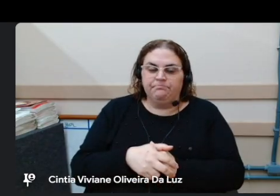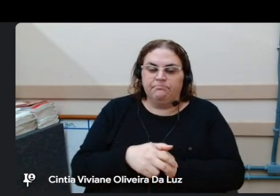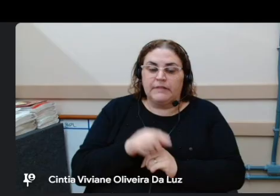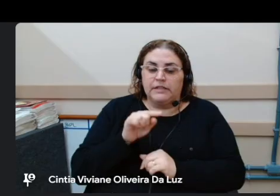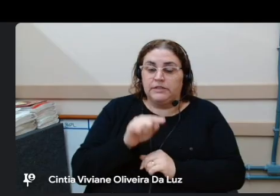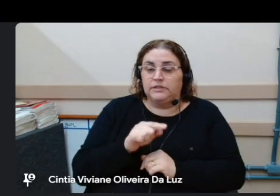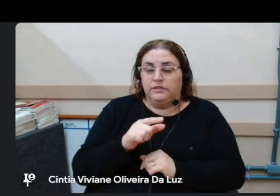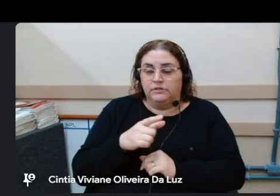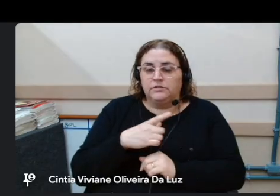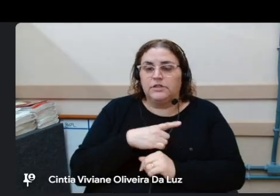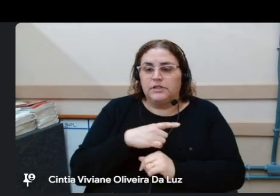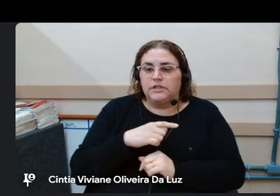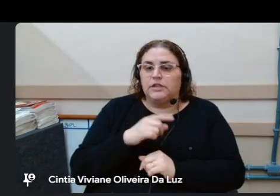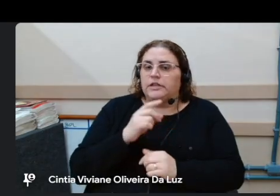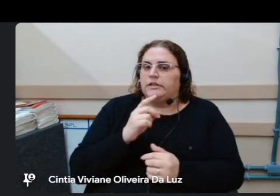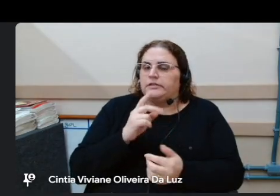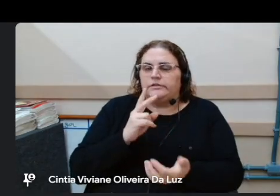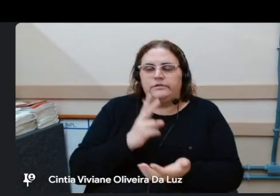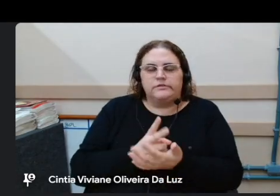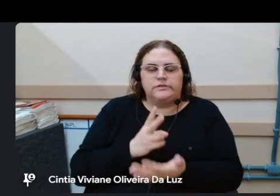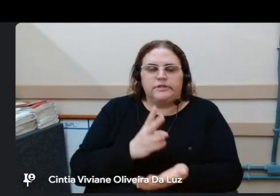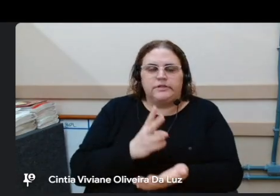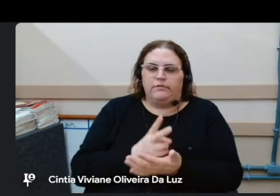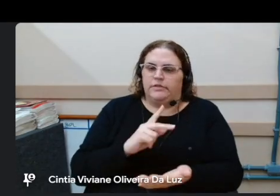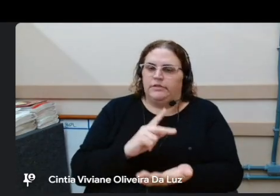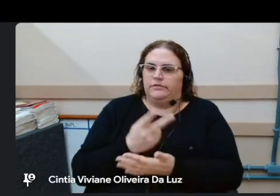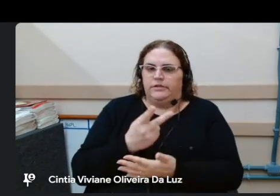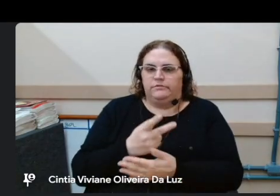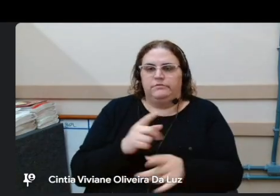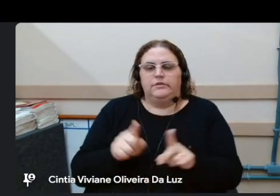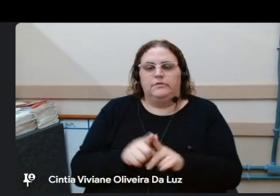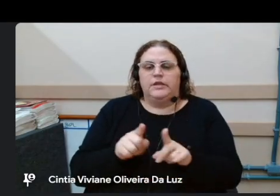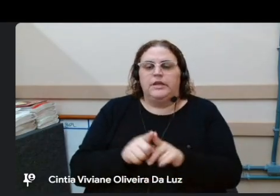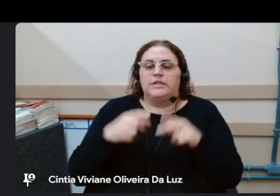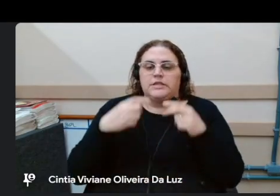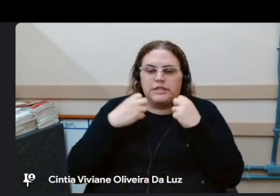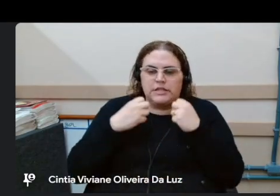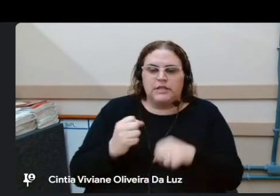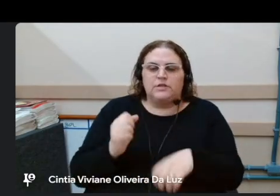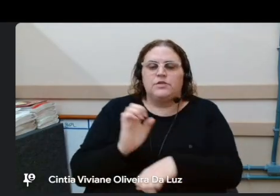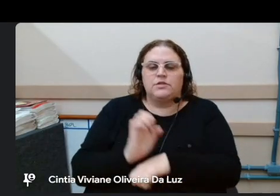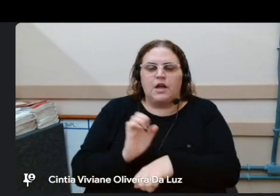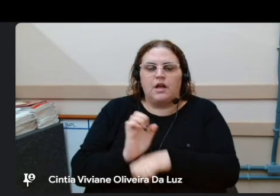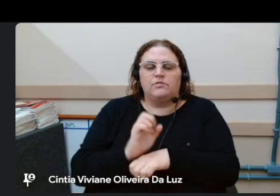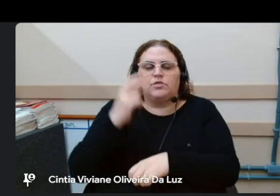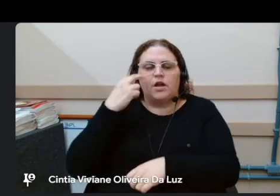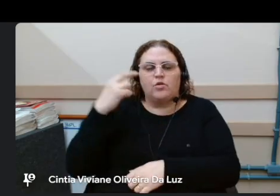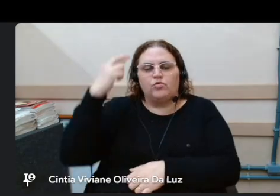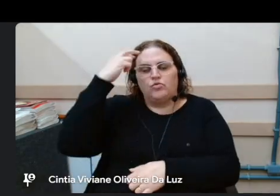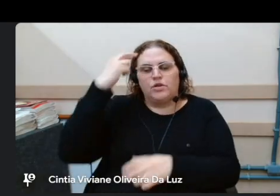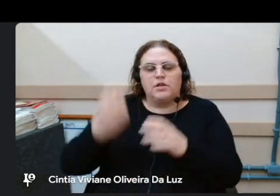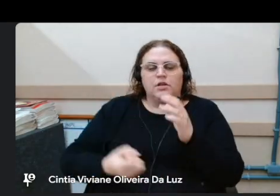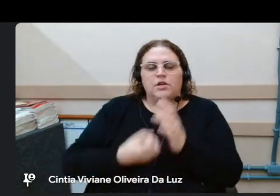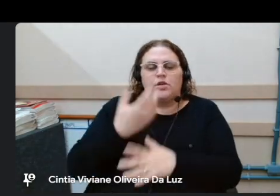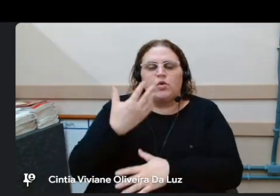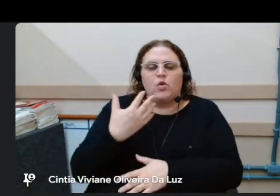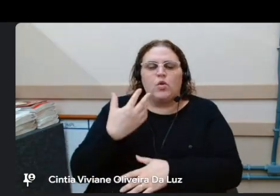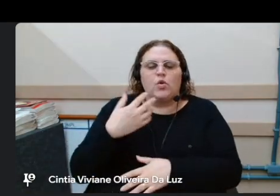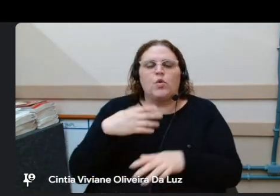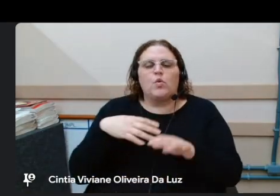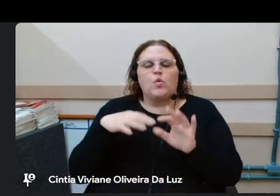E isso tem sido um um uma recorrência assim Inclusive a secretaria do estado da cultura lançou um